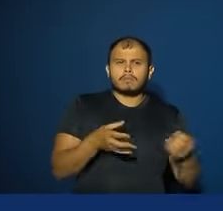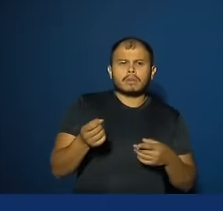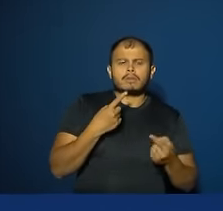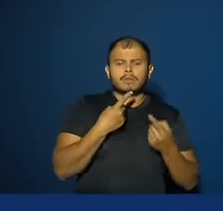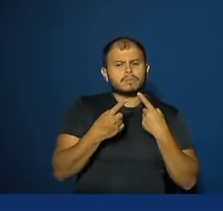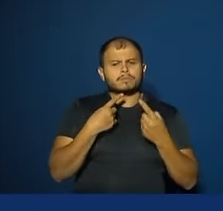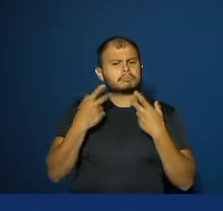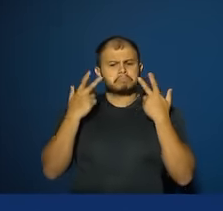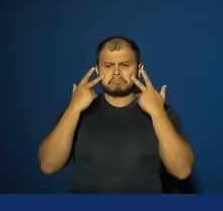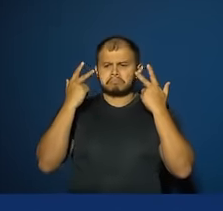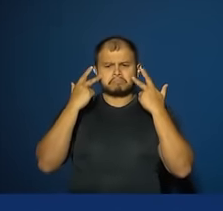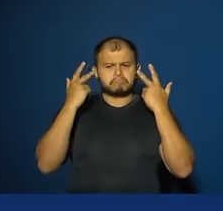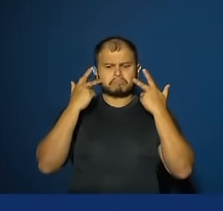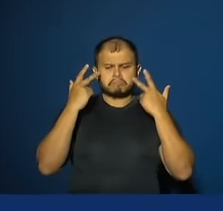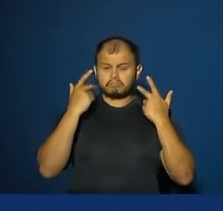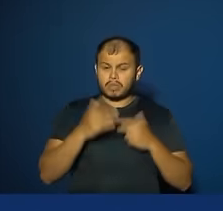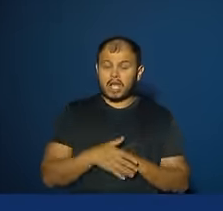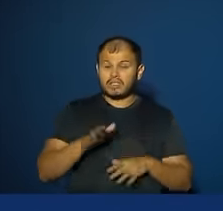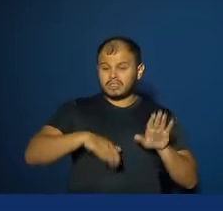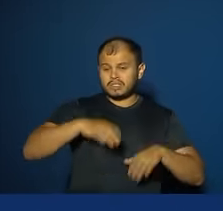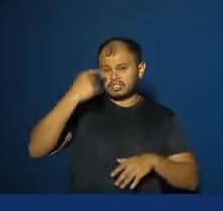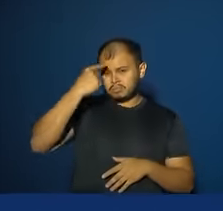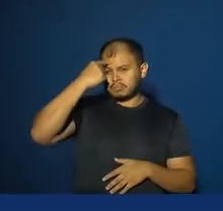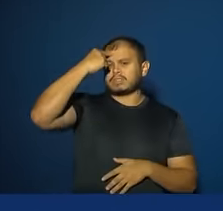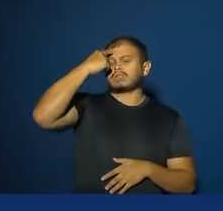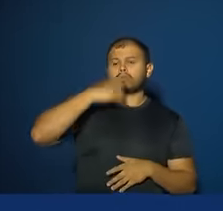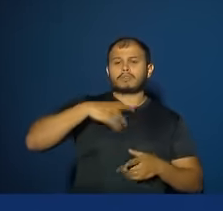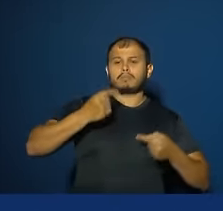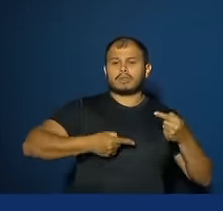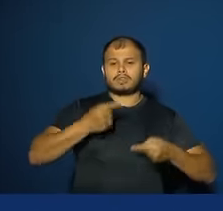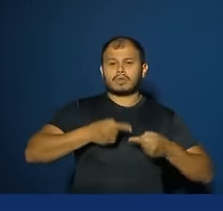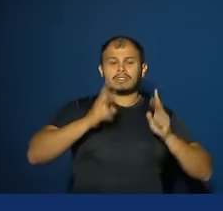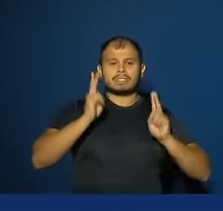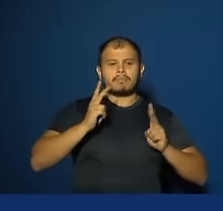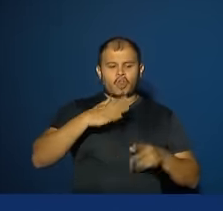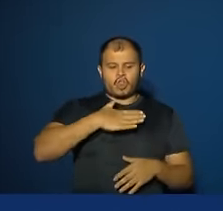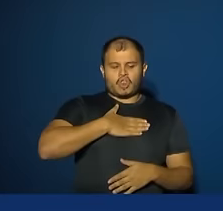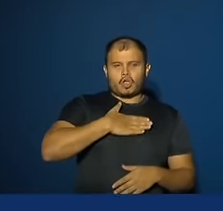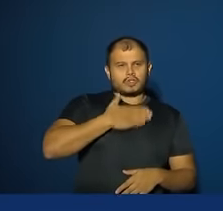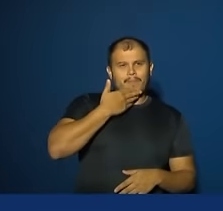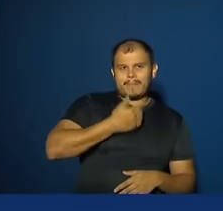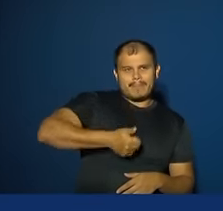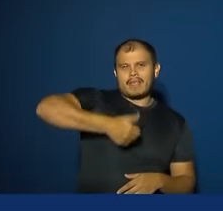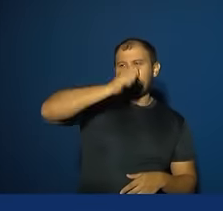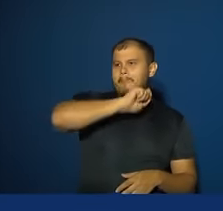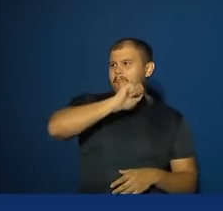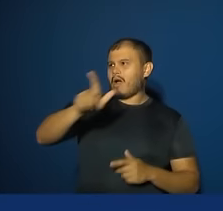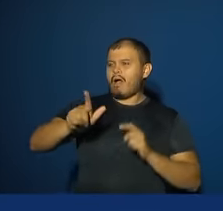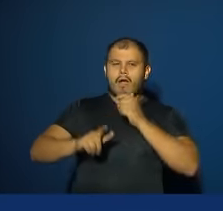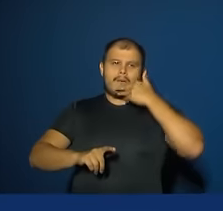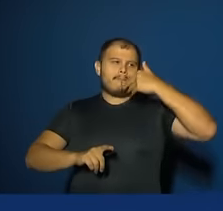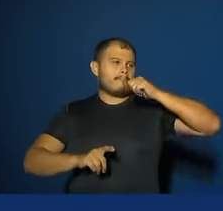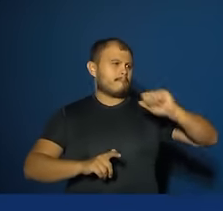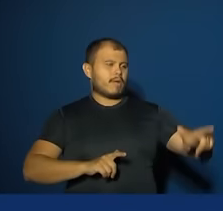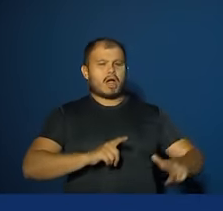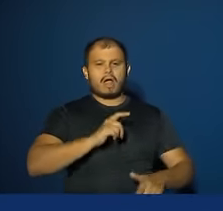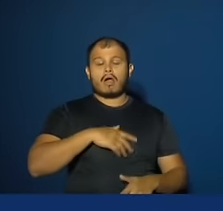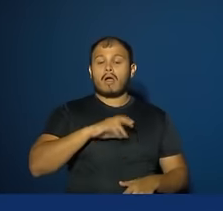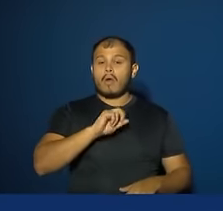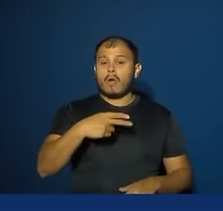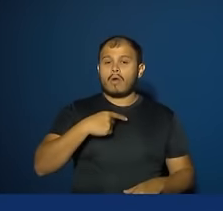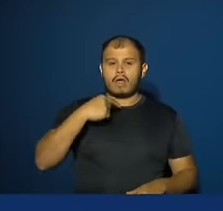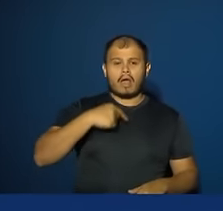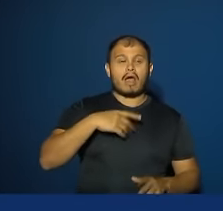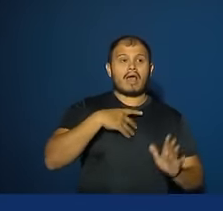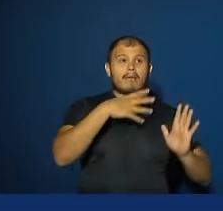lembrar a gente acha que o monopólio do sistema político é sempre o nosso né que o nosso é o melor melhor ou pelo menos que os Estados Unidos